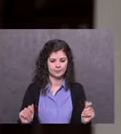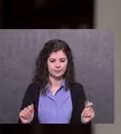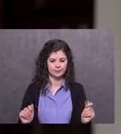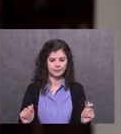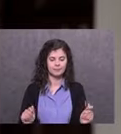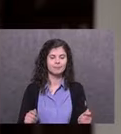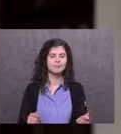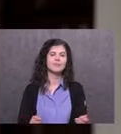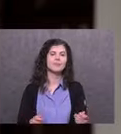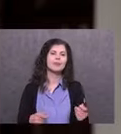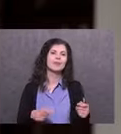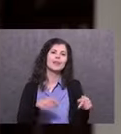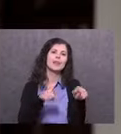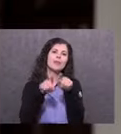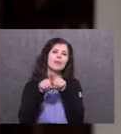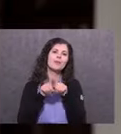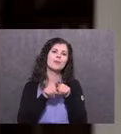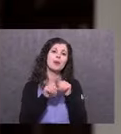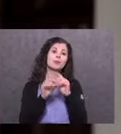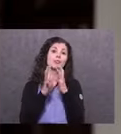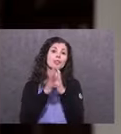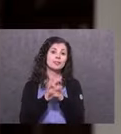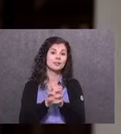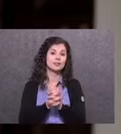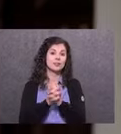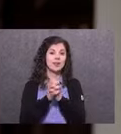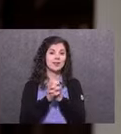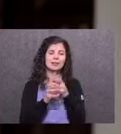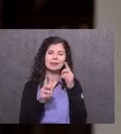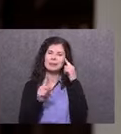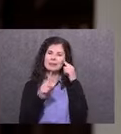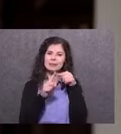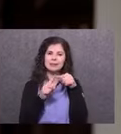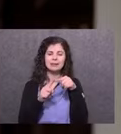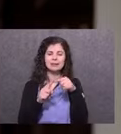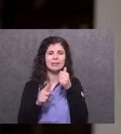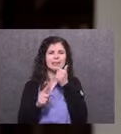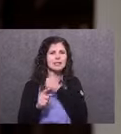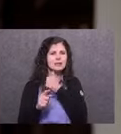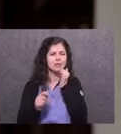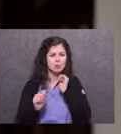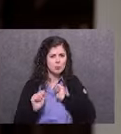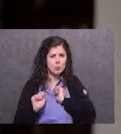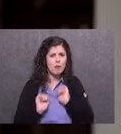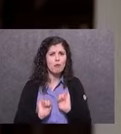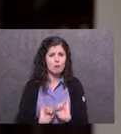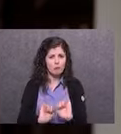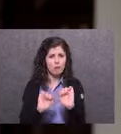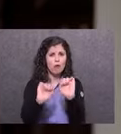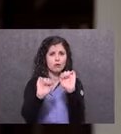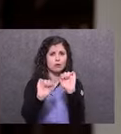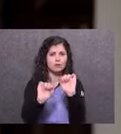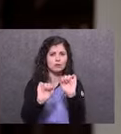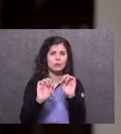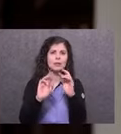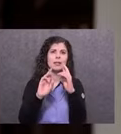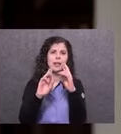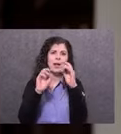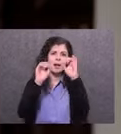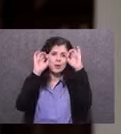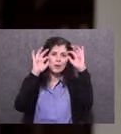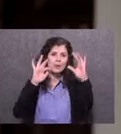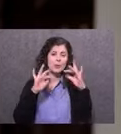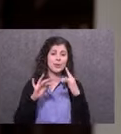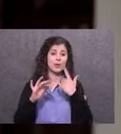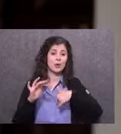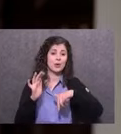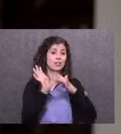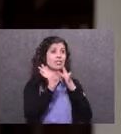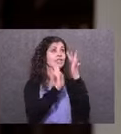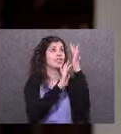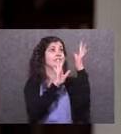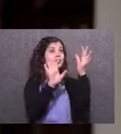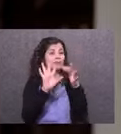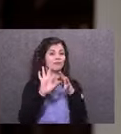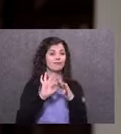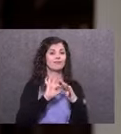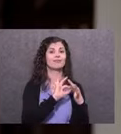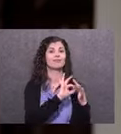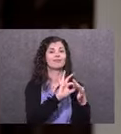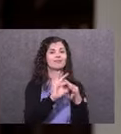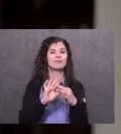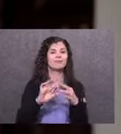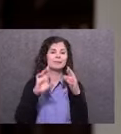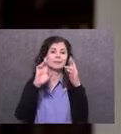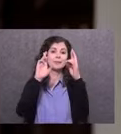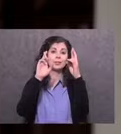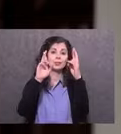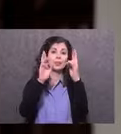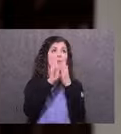Orai, irmãos, para que este meu e vosso sacrifício, que celebramos em comunhão com Cristo, seja